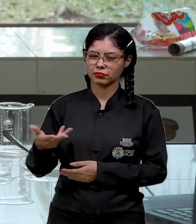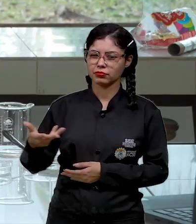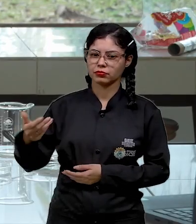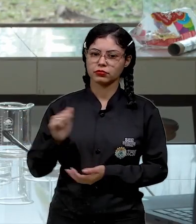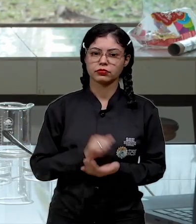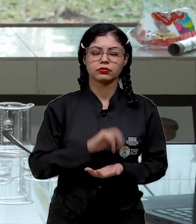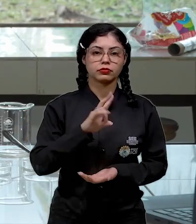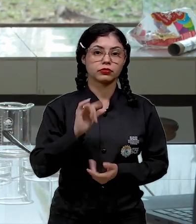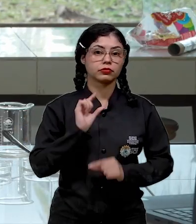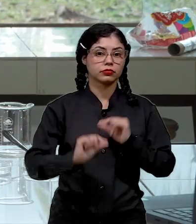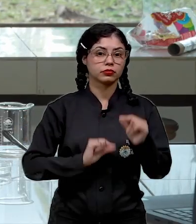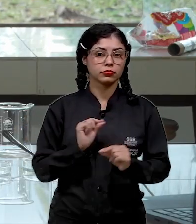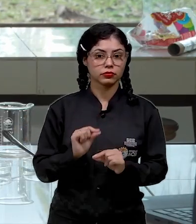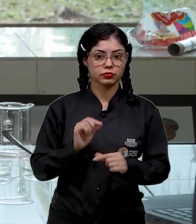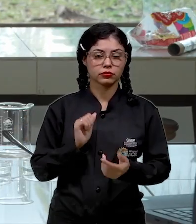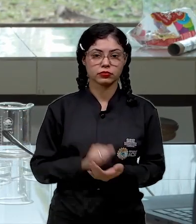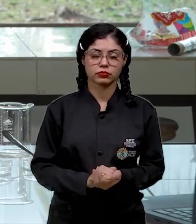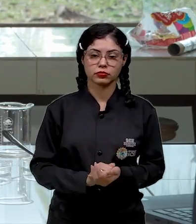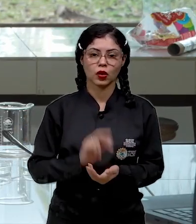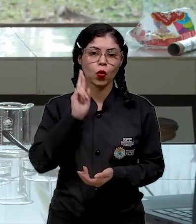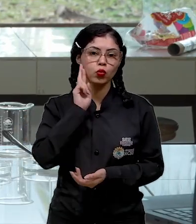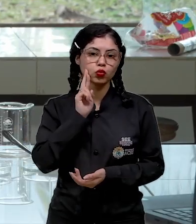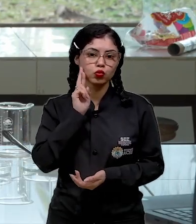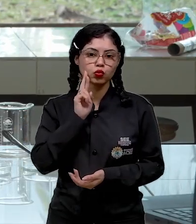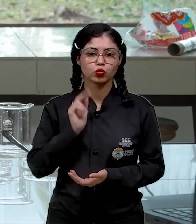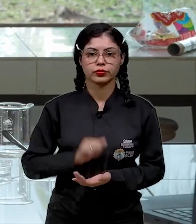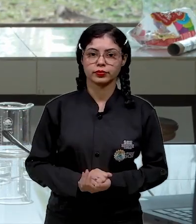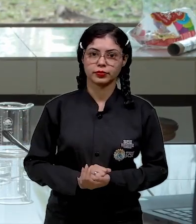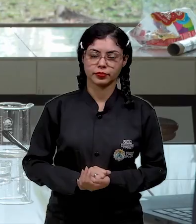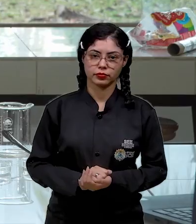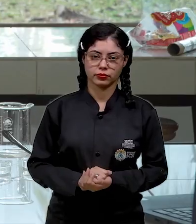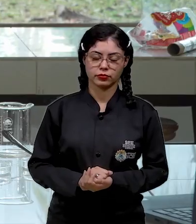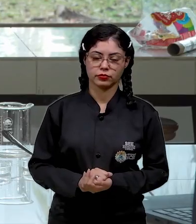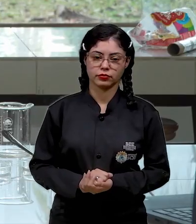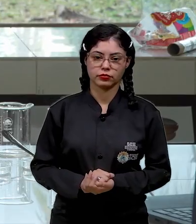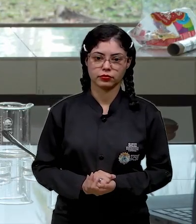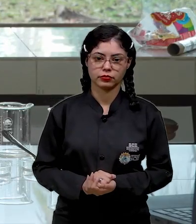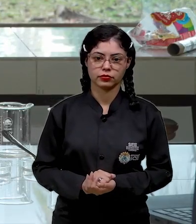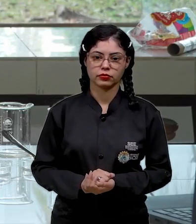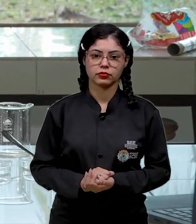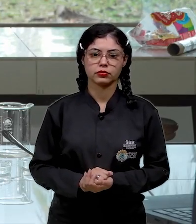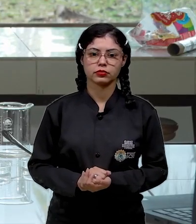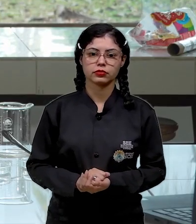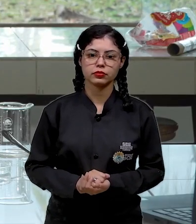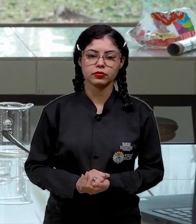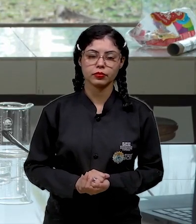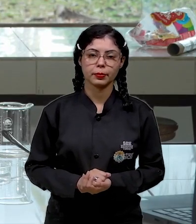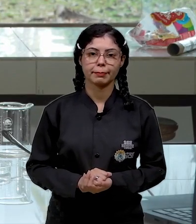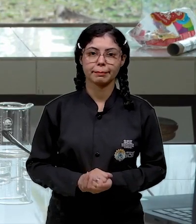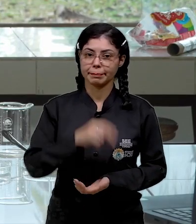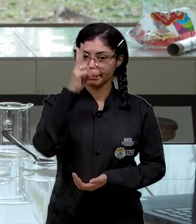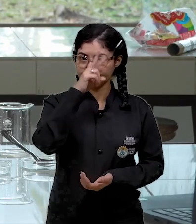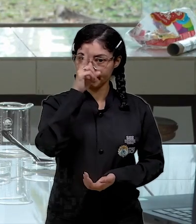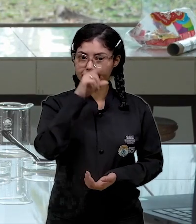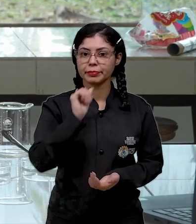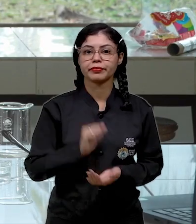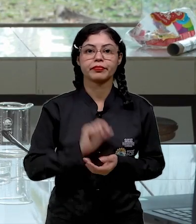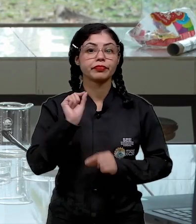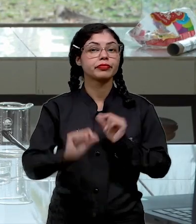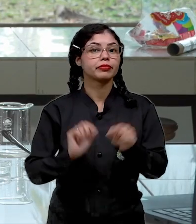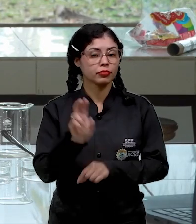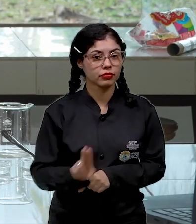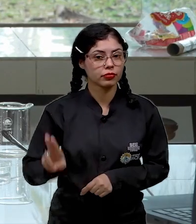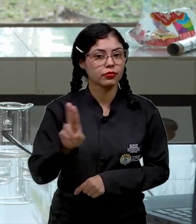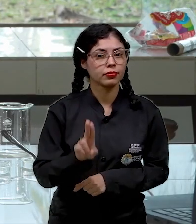vai ficar o quê? Ela vai ficar roxa, né? Então, vamos adicionar aqui, né? Lembrando que a gente usou quem, gente? A